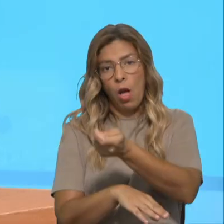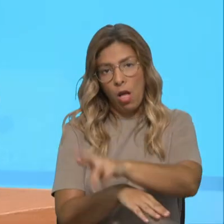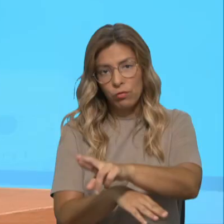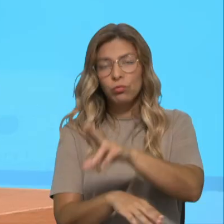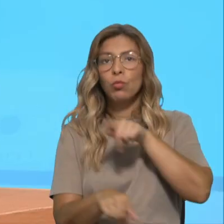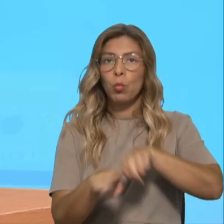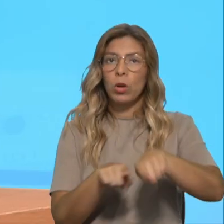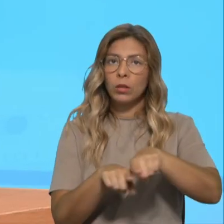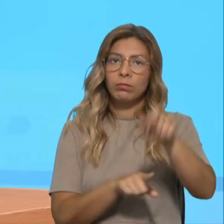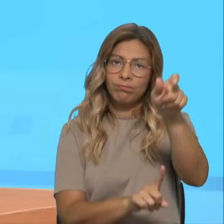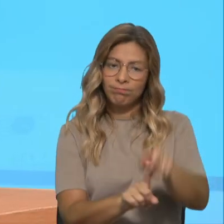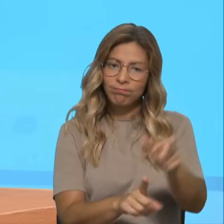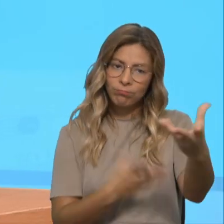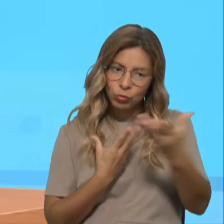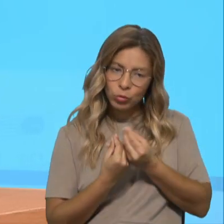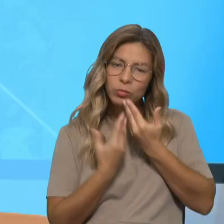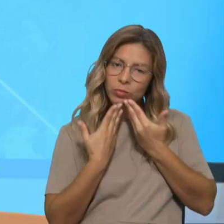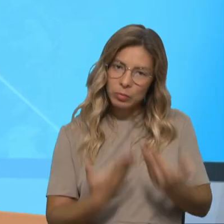aqui na nossa companhia. Na realidade,